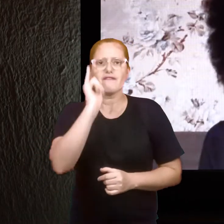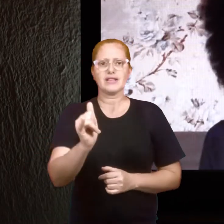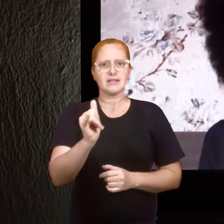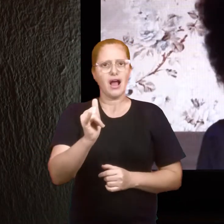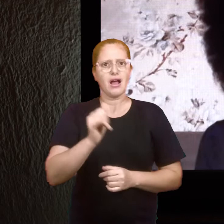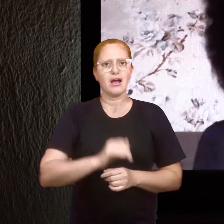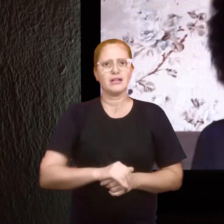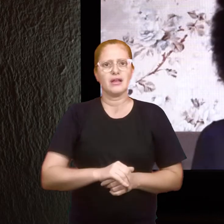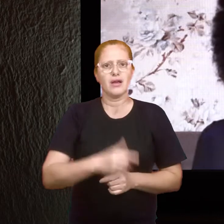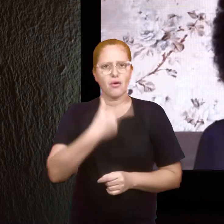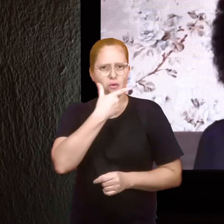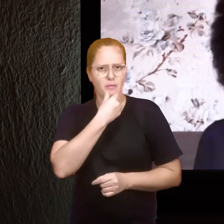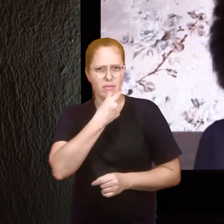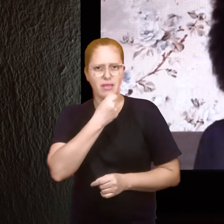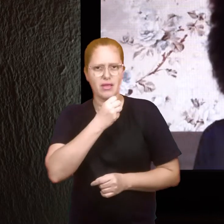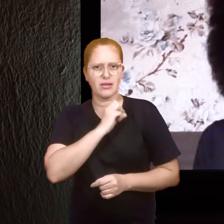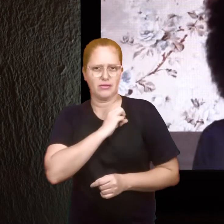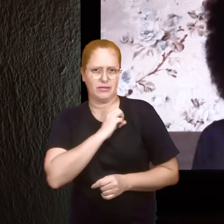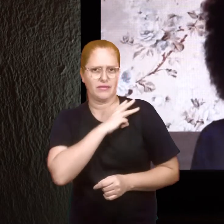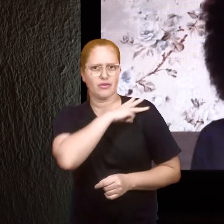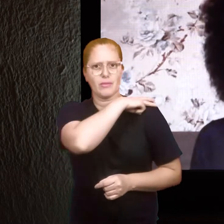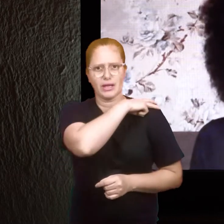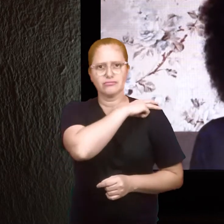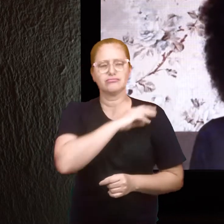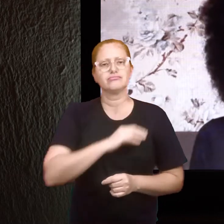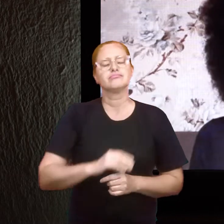com aquele garoto do 3º ano.